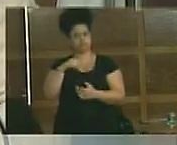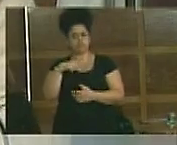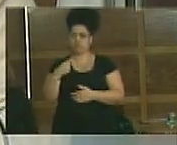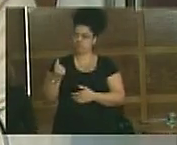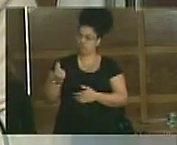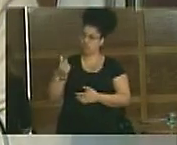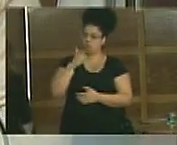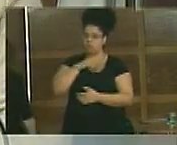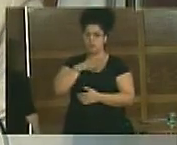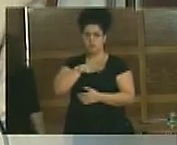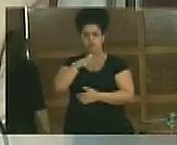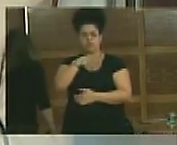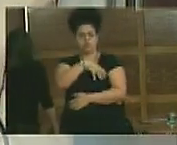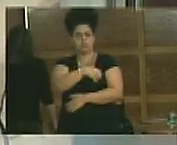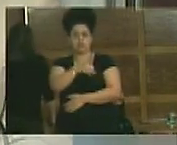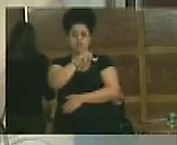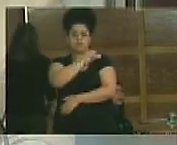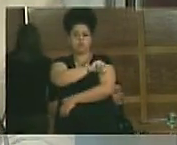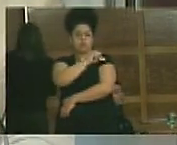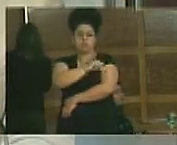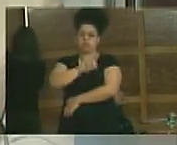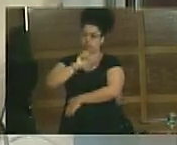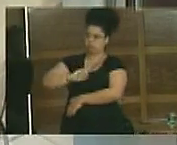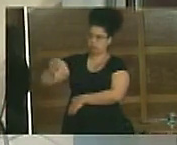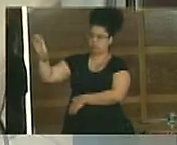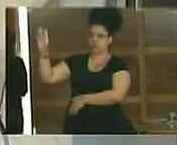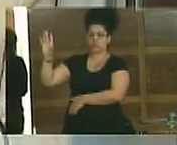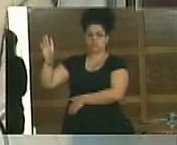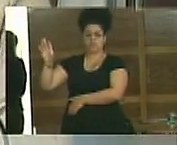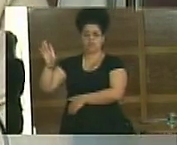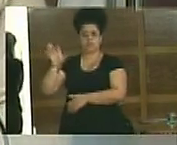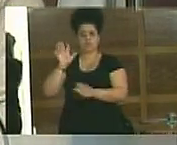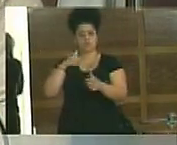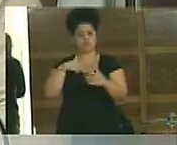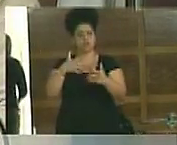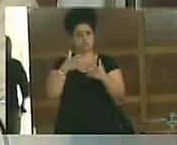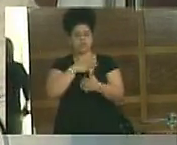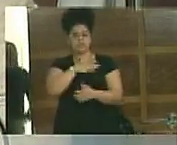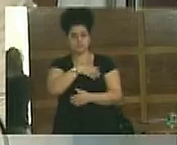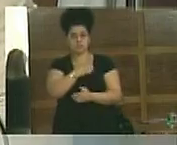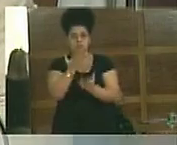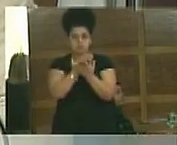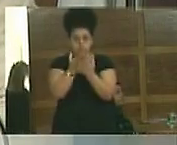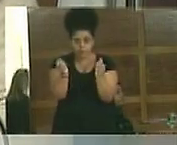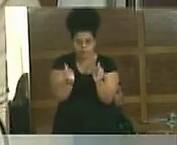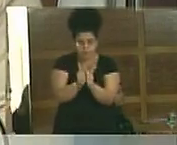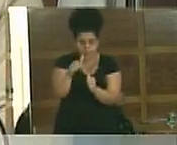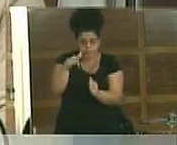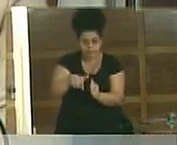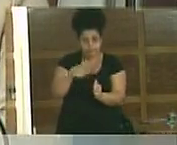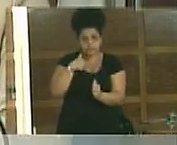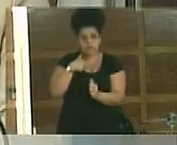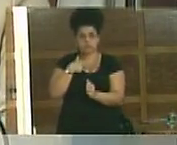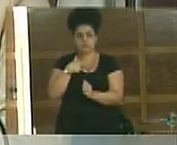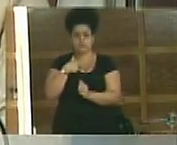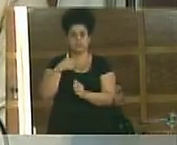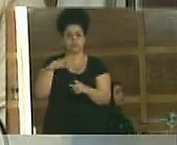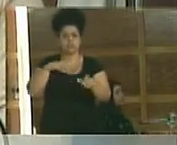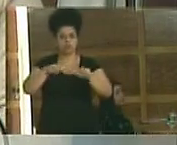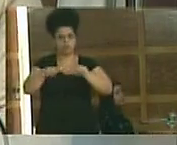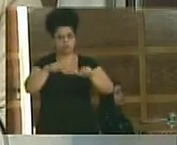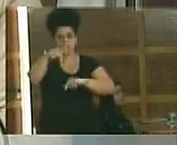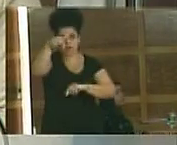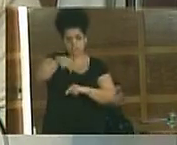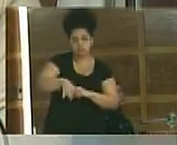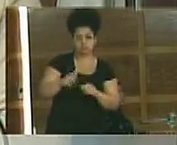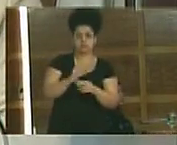condição de mandar meus filhos para o Rio, mas eu não quero mandar meus filhos para o Rio. Eu quero que meus filhos estudem aqui perto de mim. Eu quero que meus filhos possam ter emprego aqui na